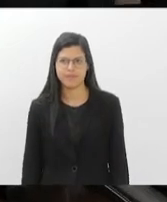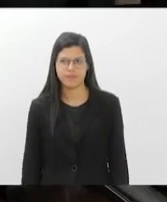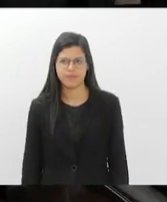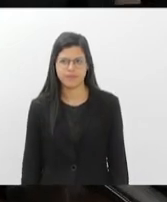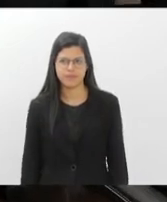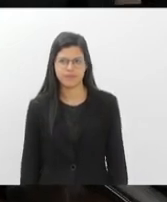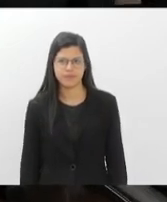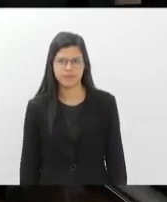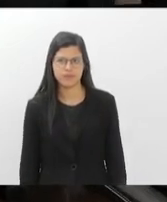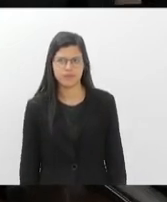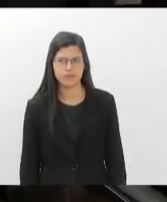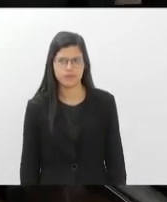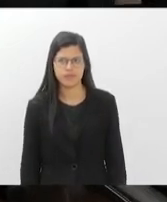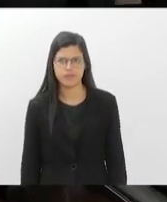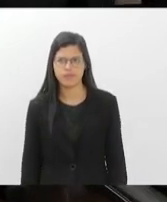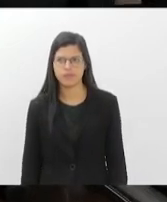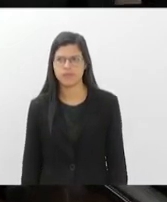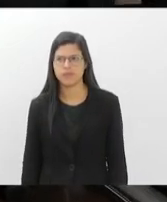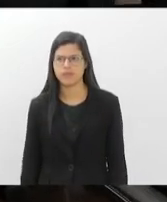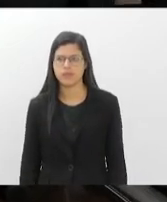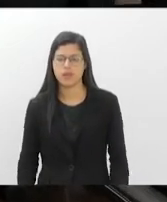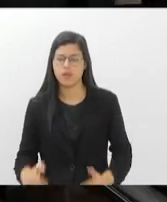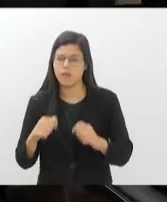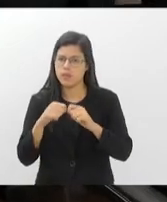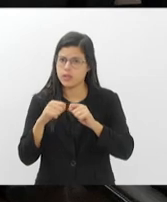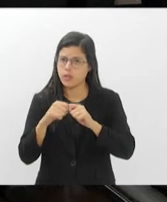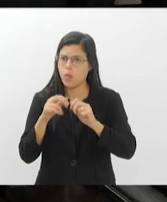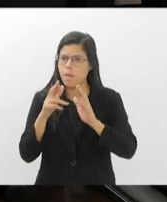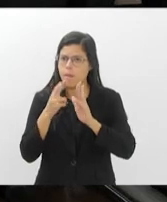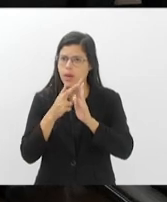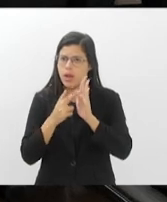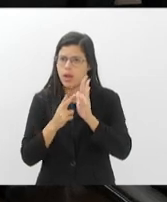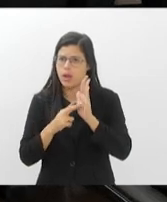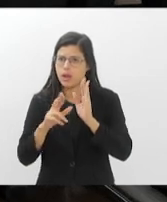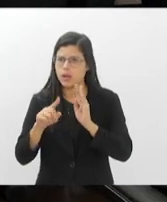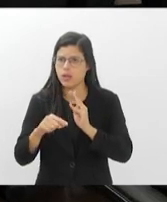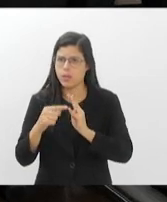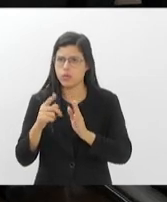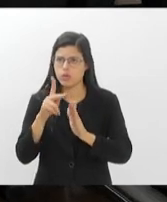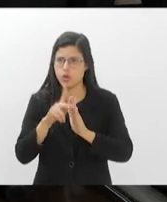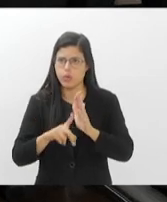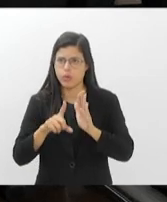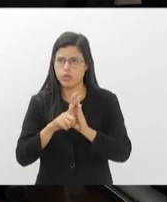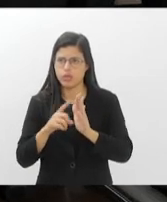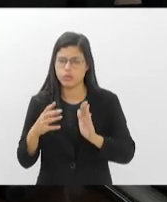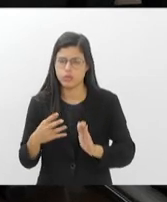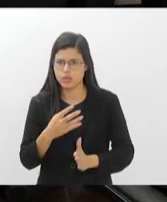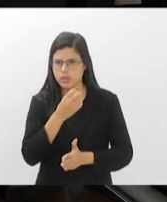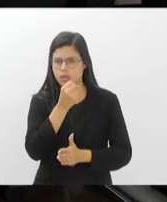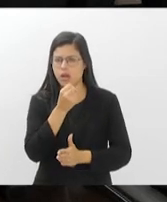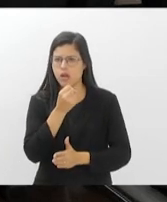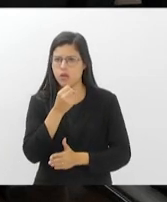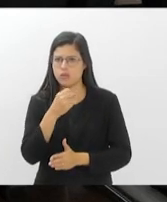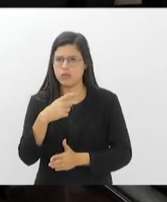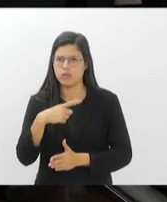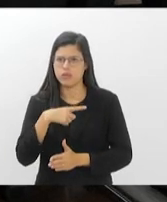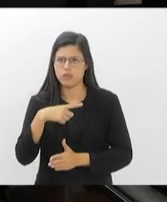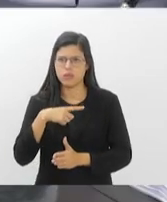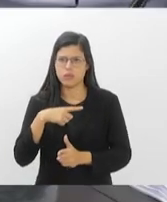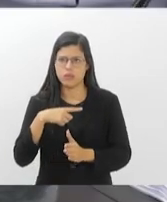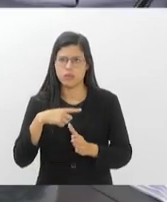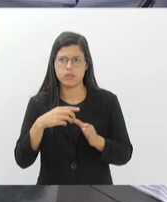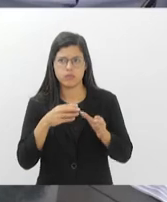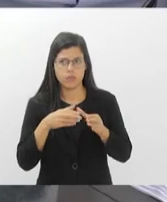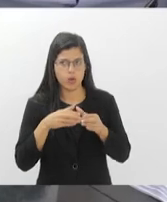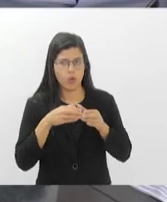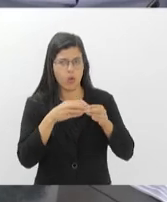Podia fazer uma norma depois, dizendo que os projetos salvos caberiam jeton especial para a comissão, pago